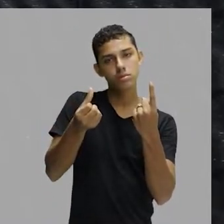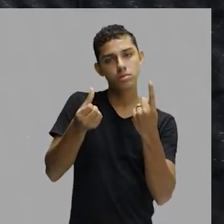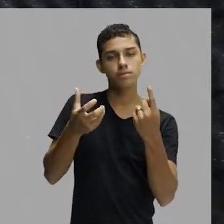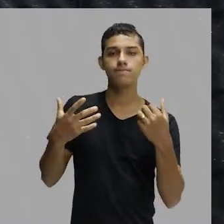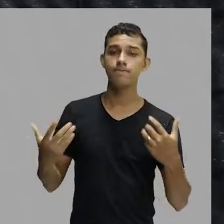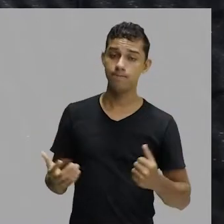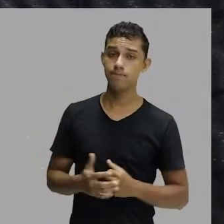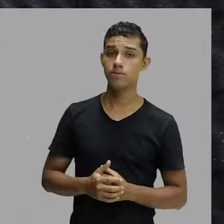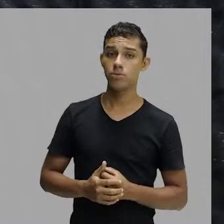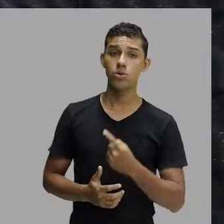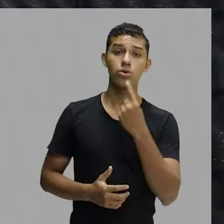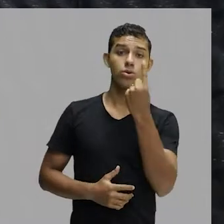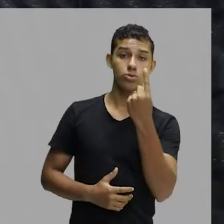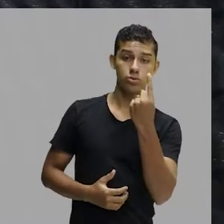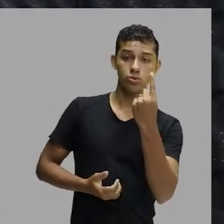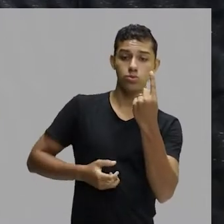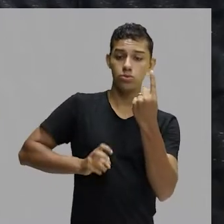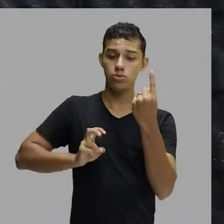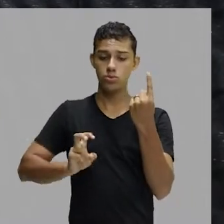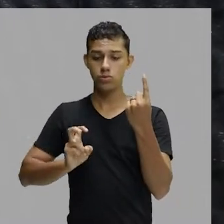Então, 1, 5, 6